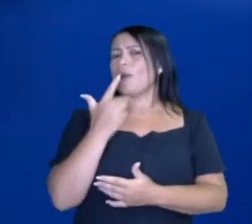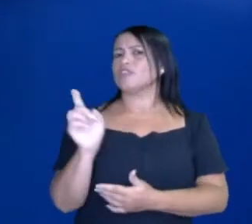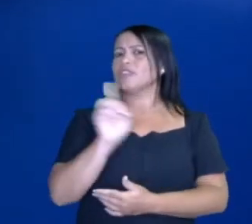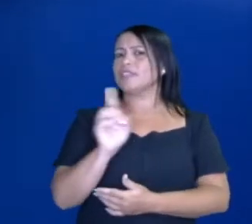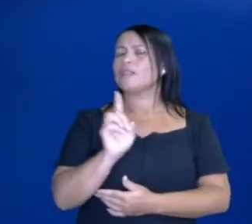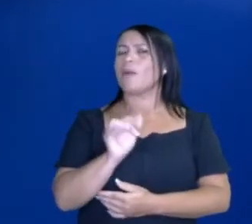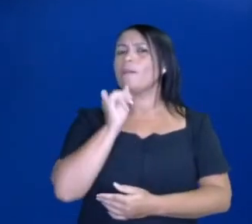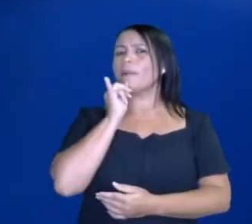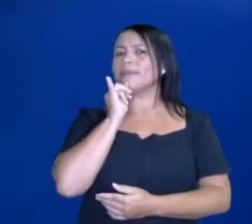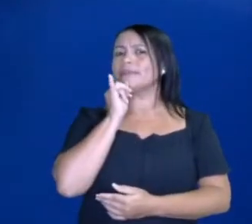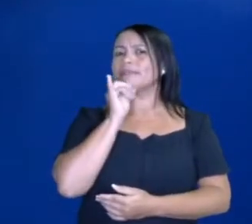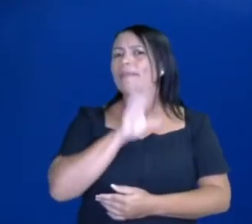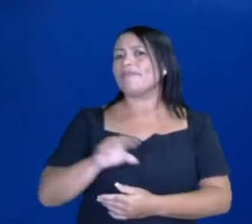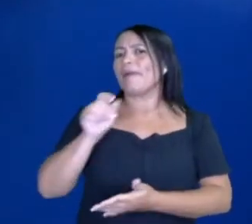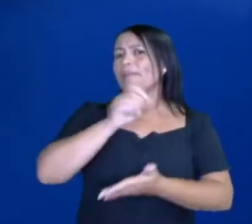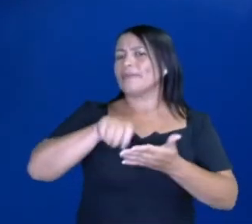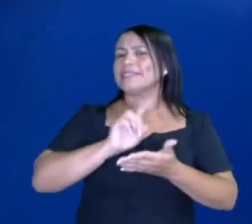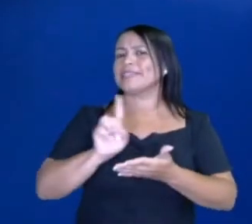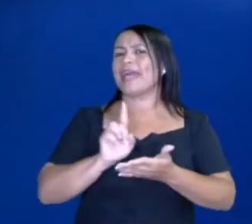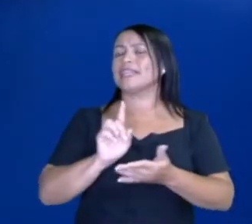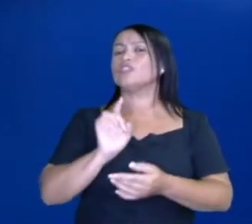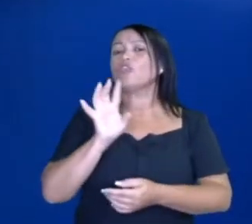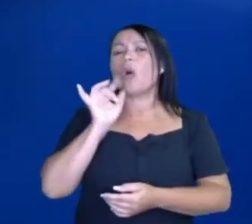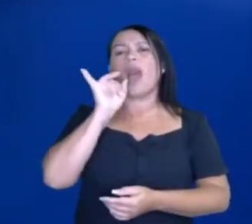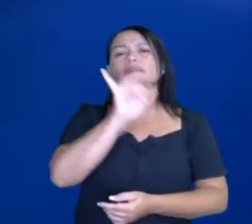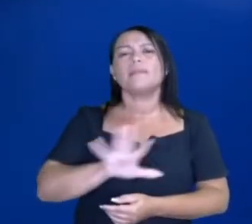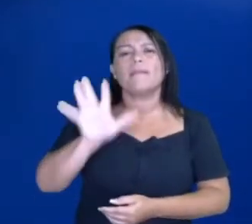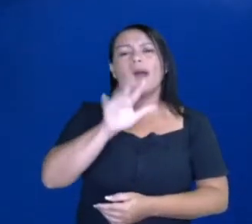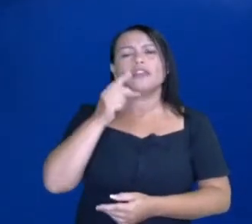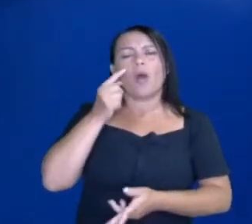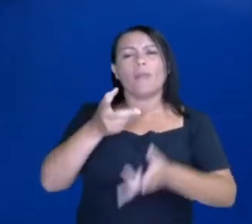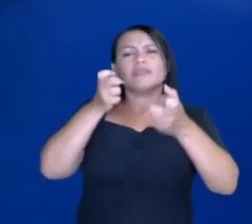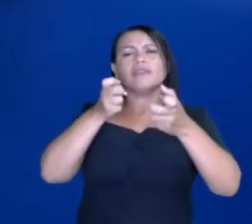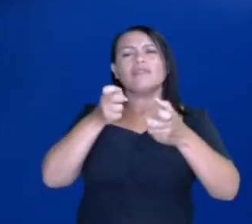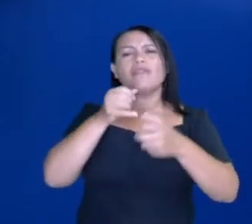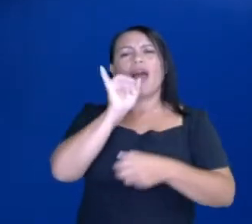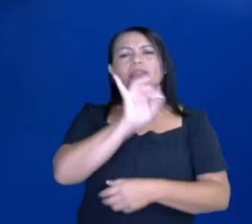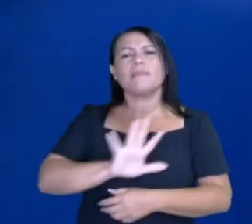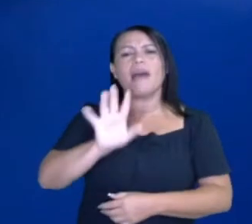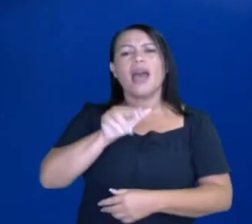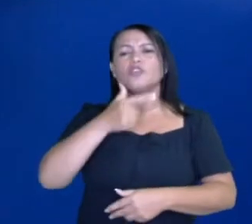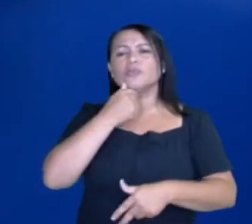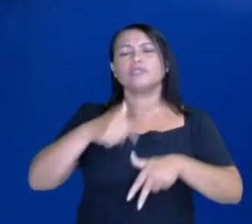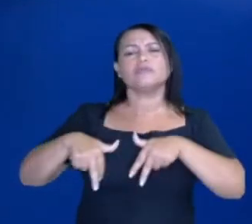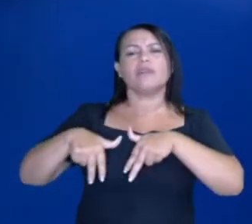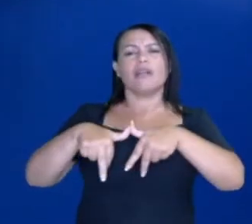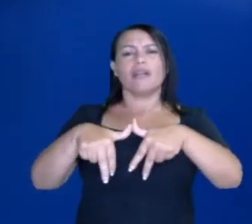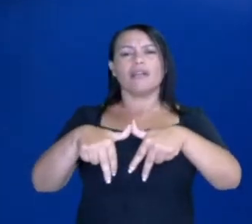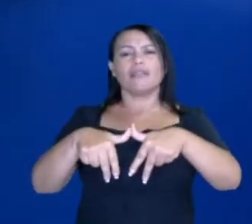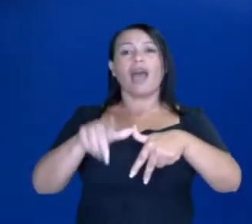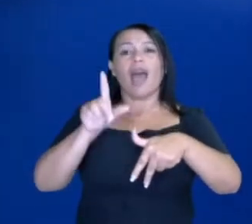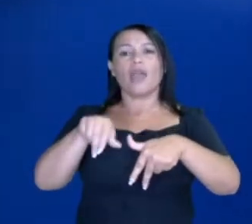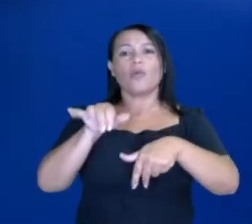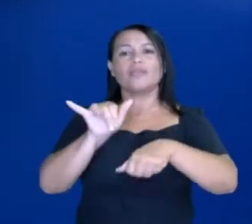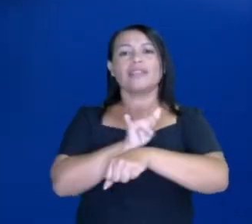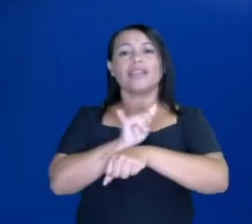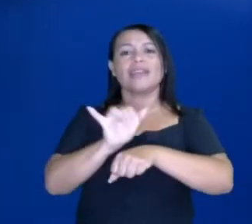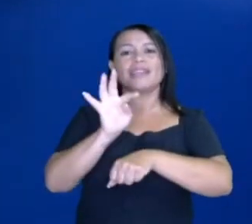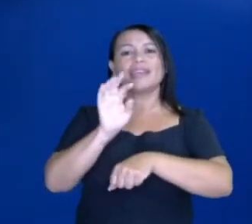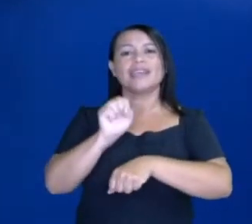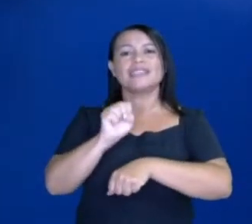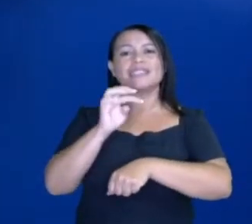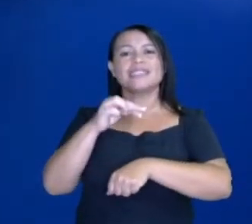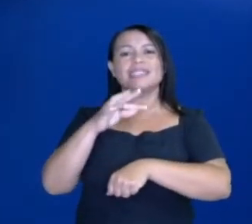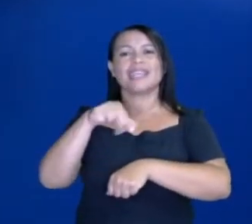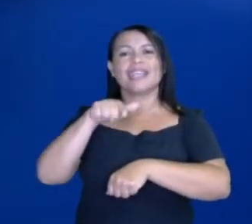imagens, para começar a entender o texto, nós fazemos o uso da técnica chamada skimming, certo? E